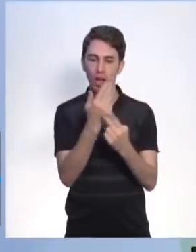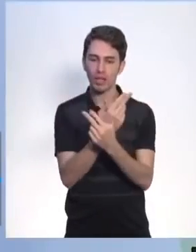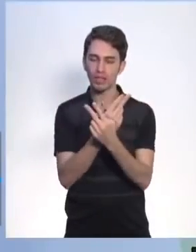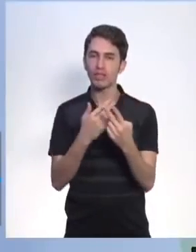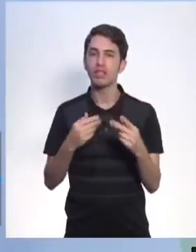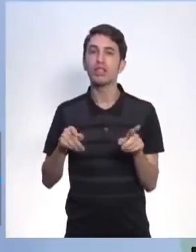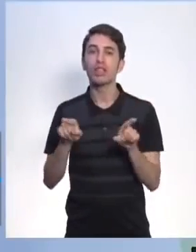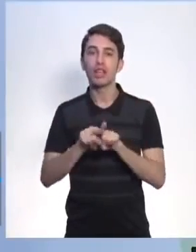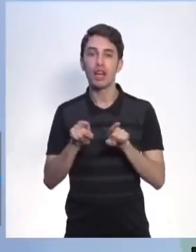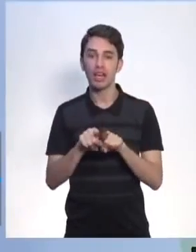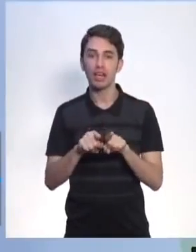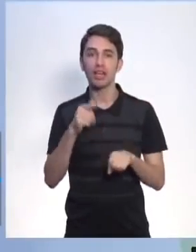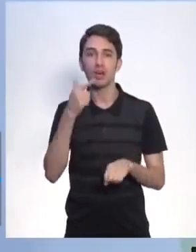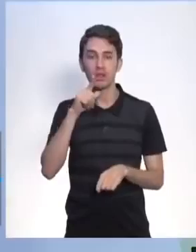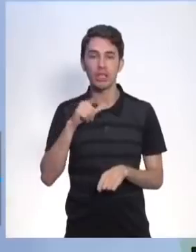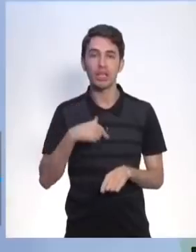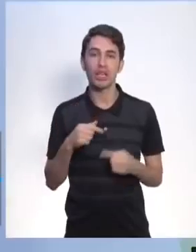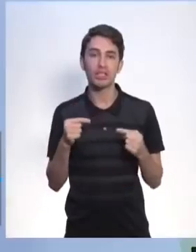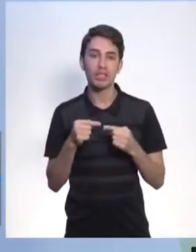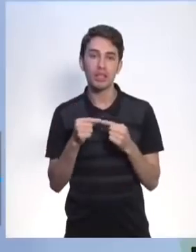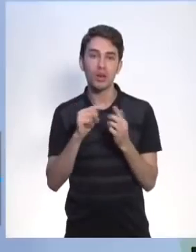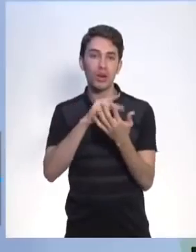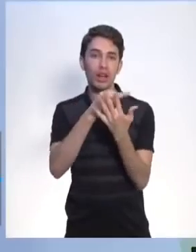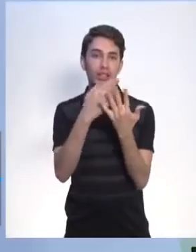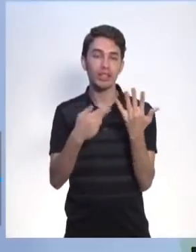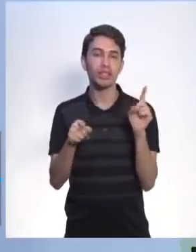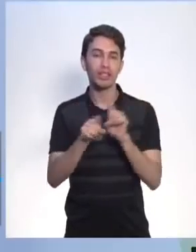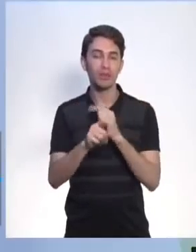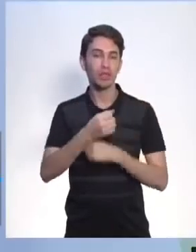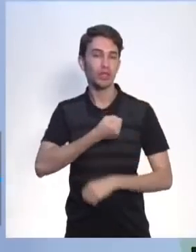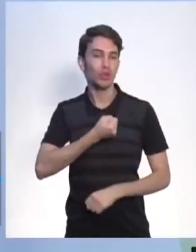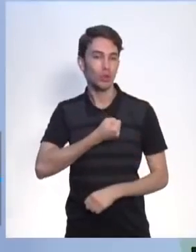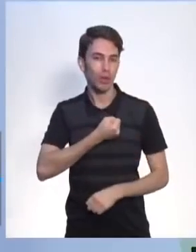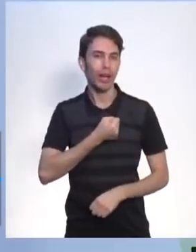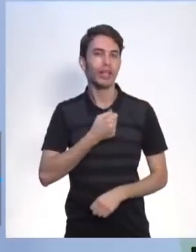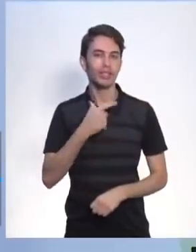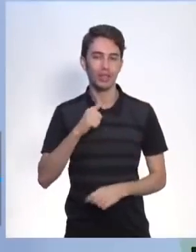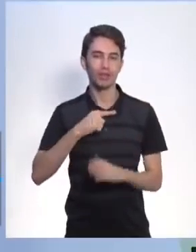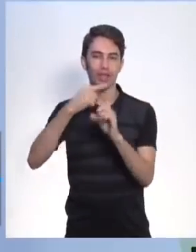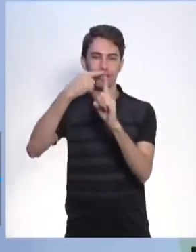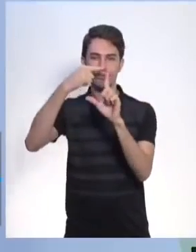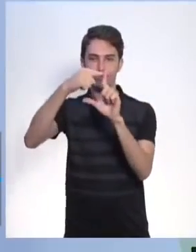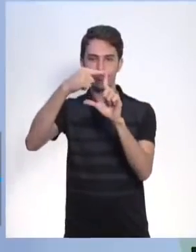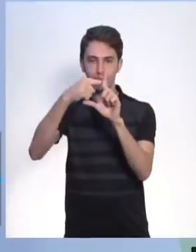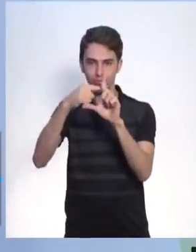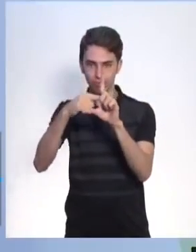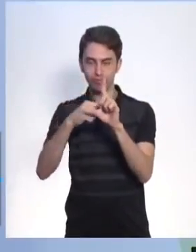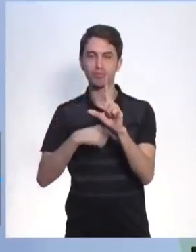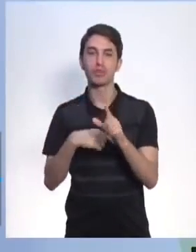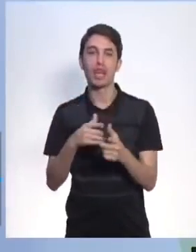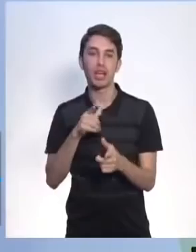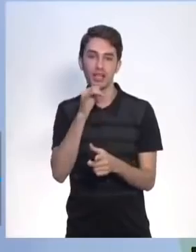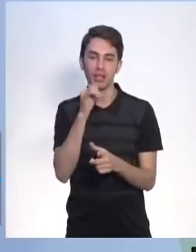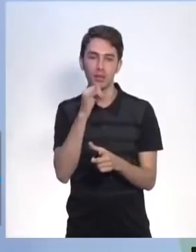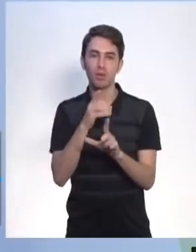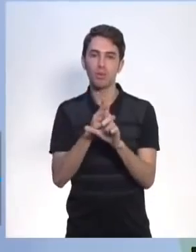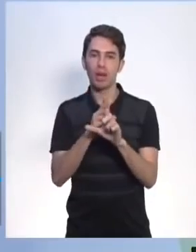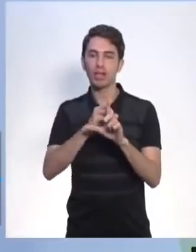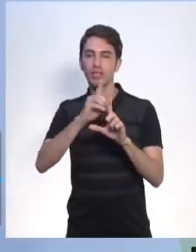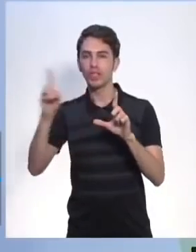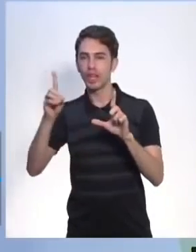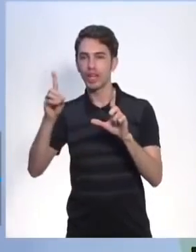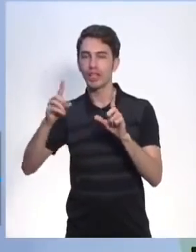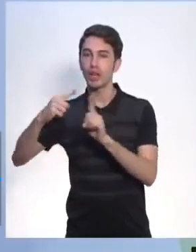plano cartesiano aí, ele tem algumas características também de numeração. Aí o que nós já comentamos, para a direita aí é positivo,